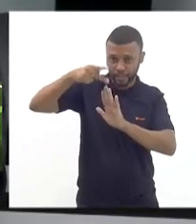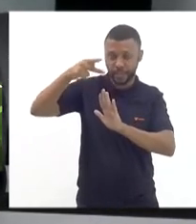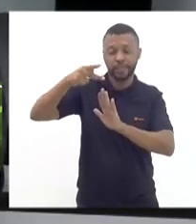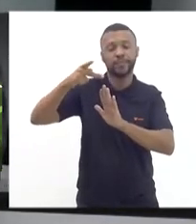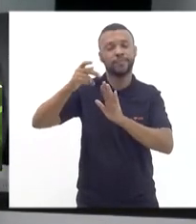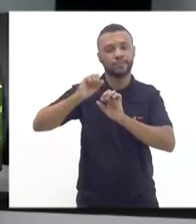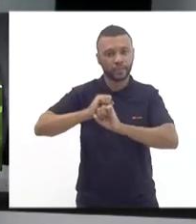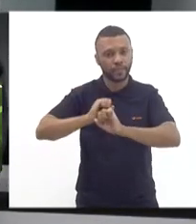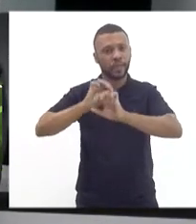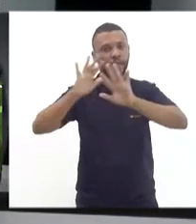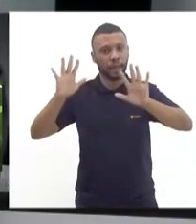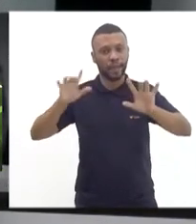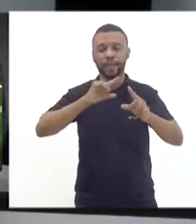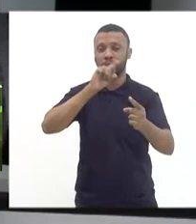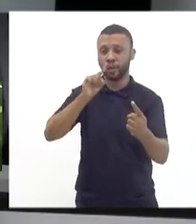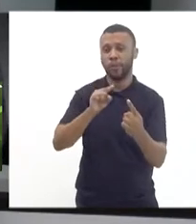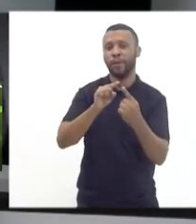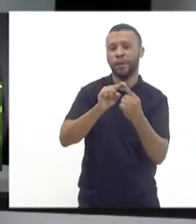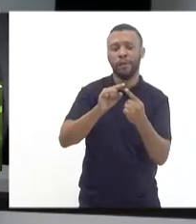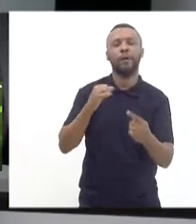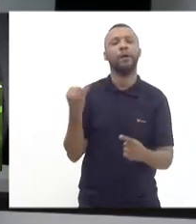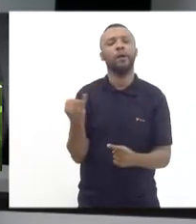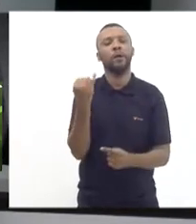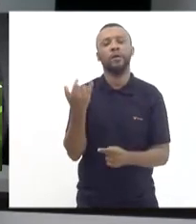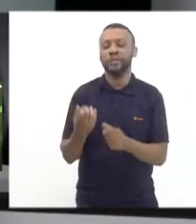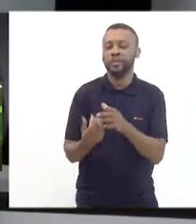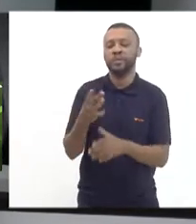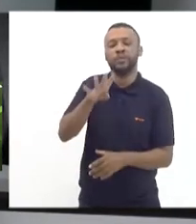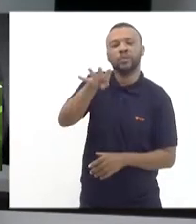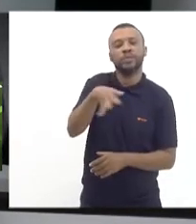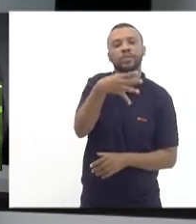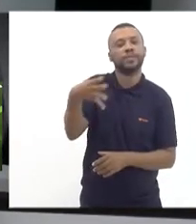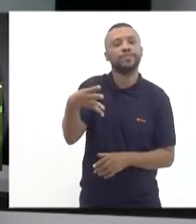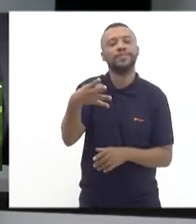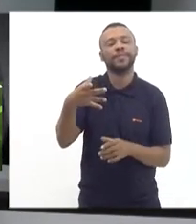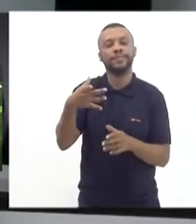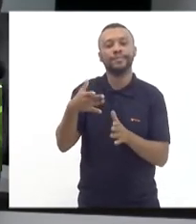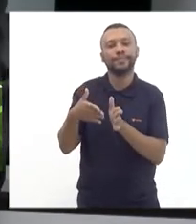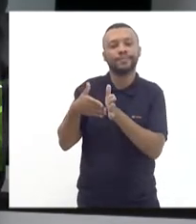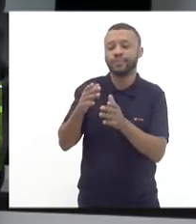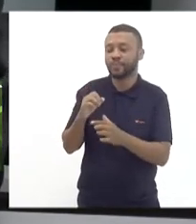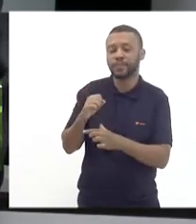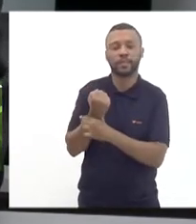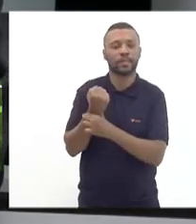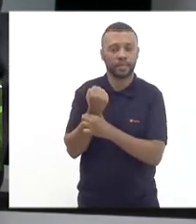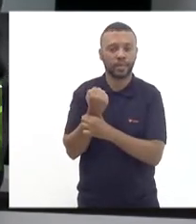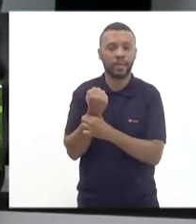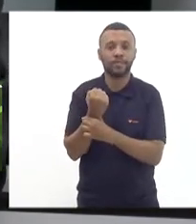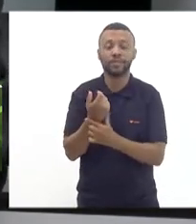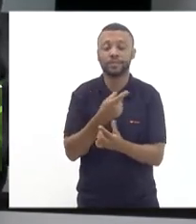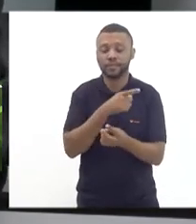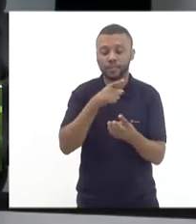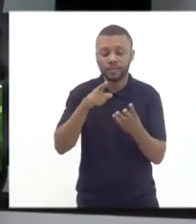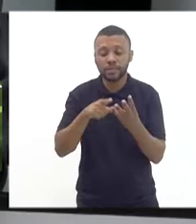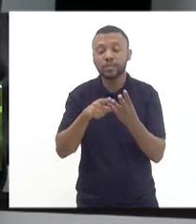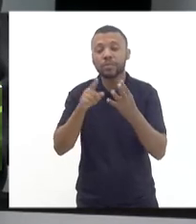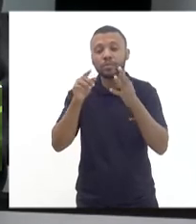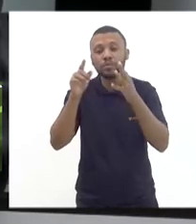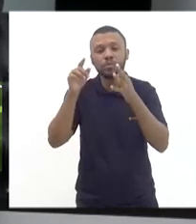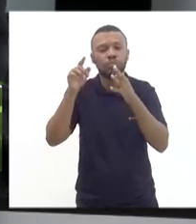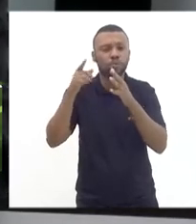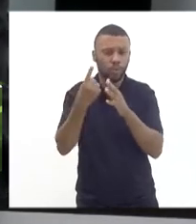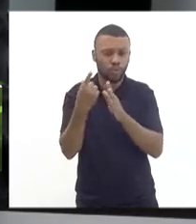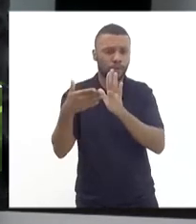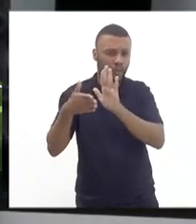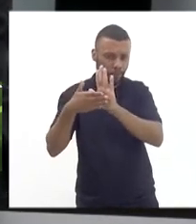ratifica essa ideia da importância do programa de integridade. E, no final, numa das modificações, uma das